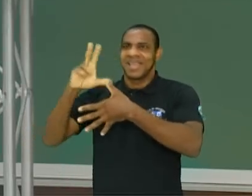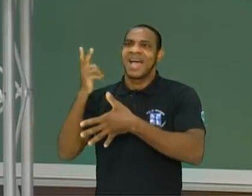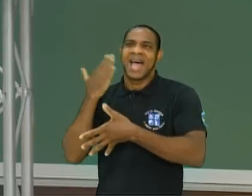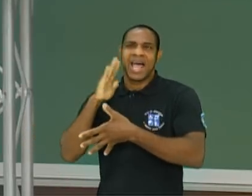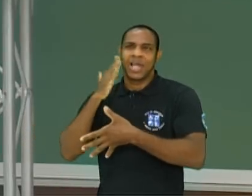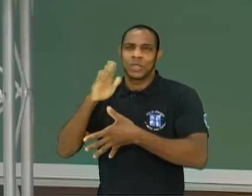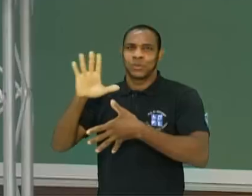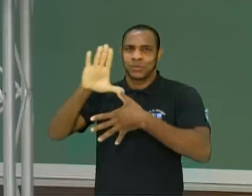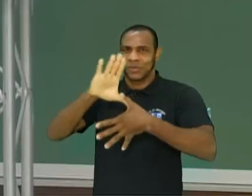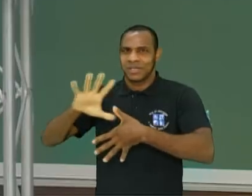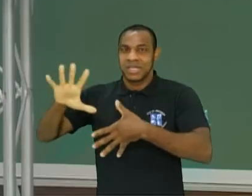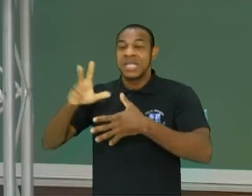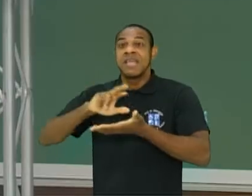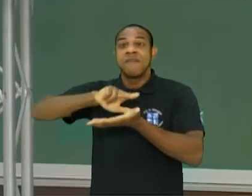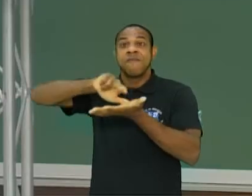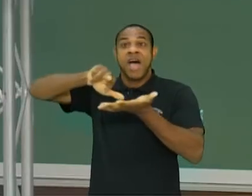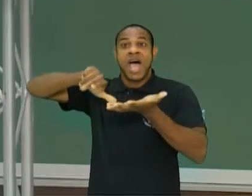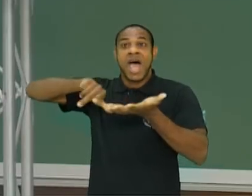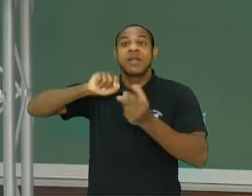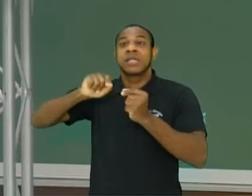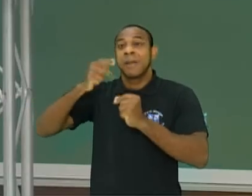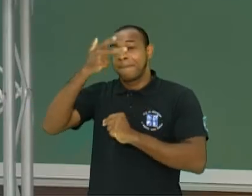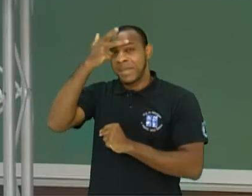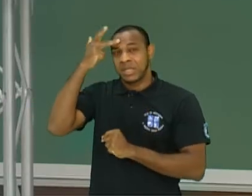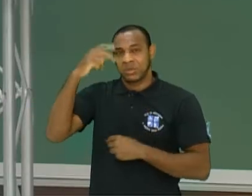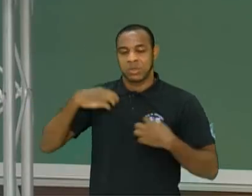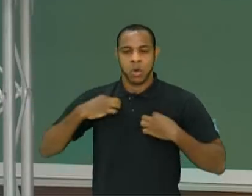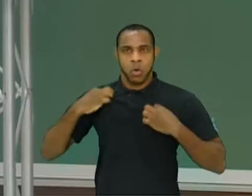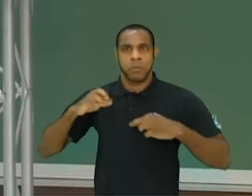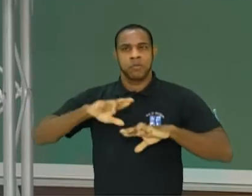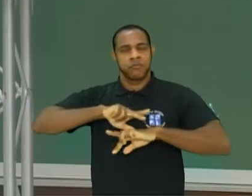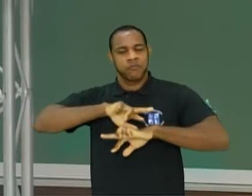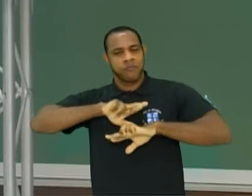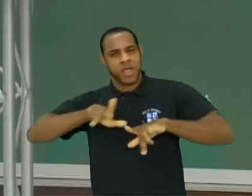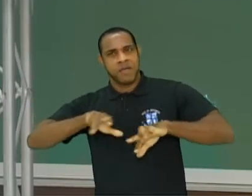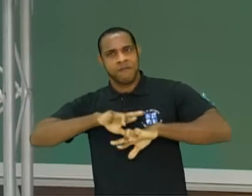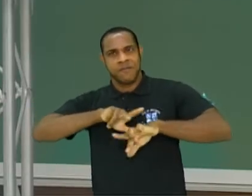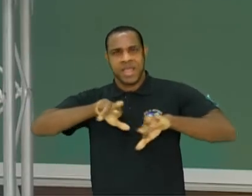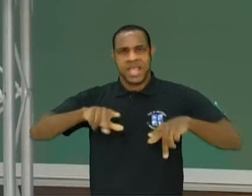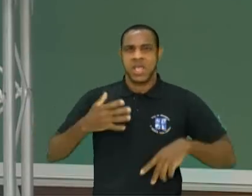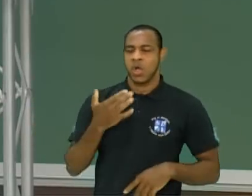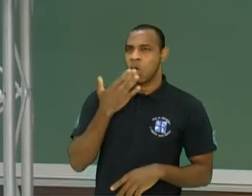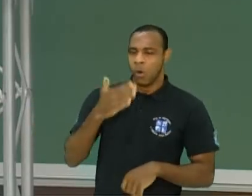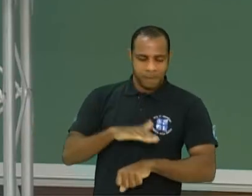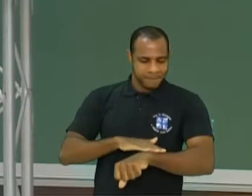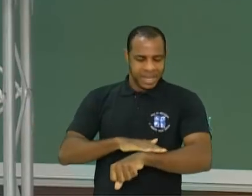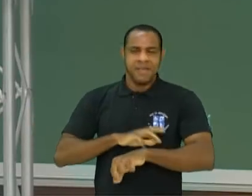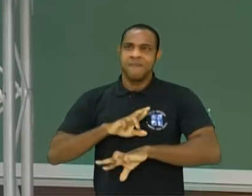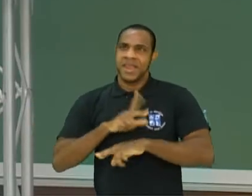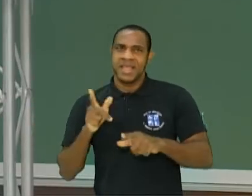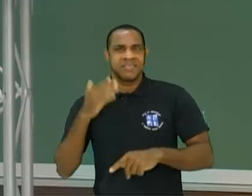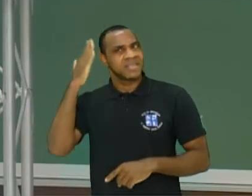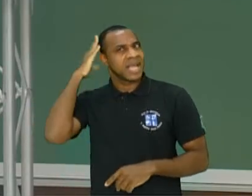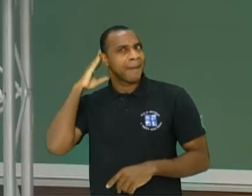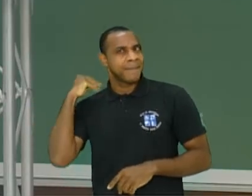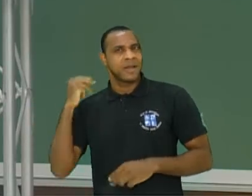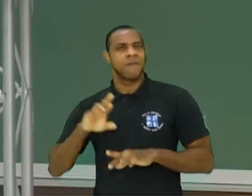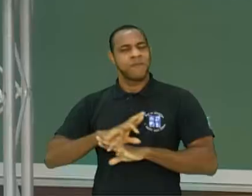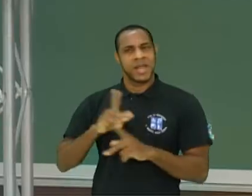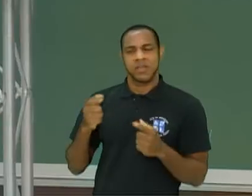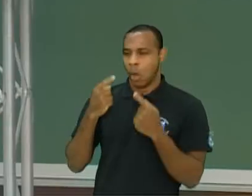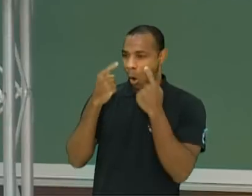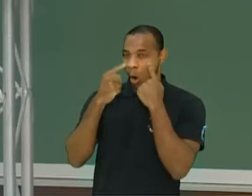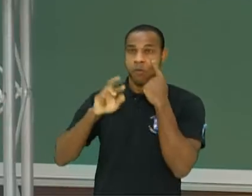e várias pessoas, ó, vestidas de maneiras diferentes, né, com cor de pele diferente, cabelo diferente,